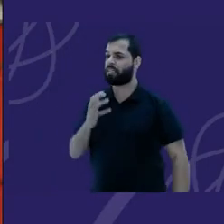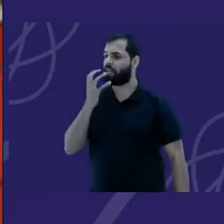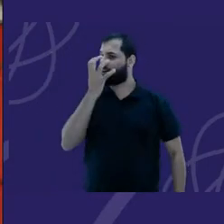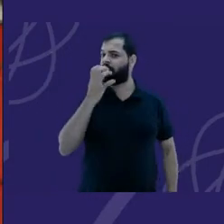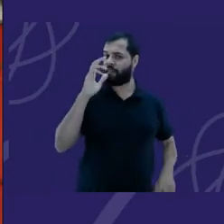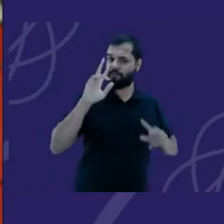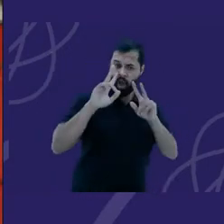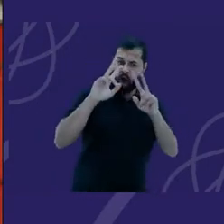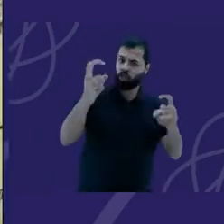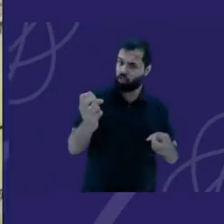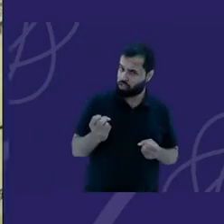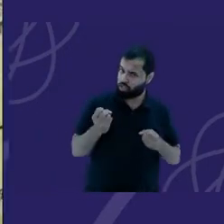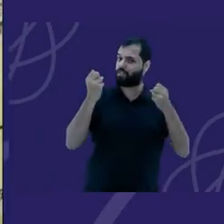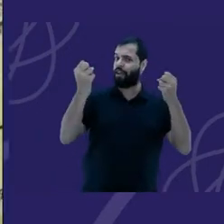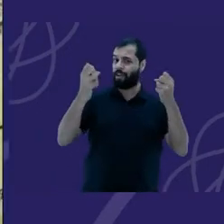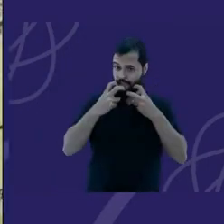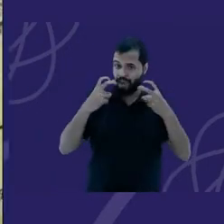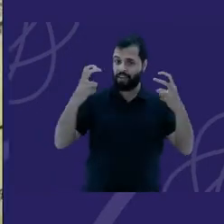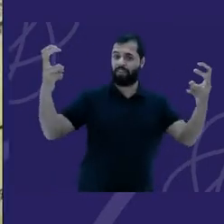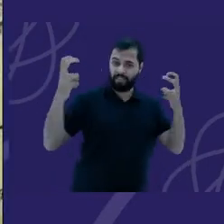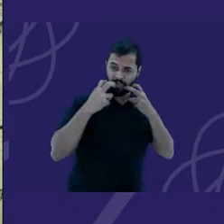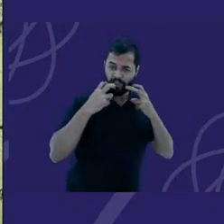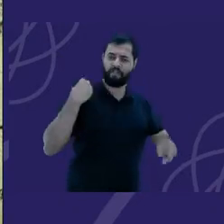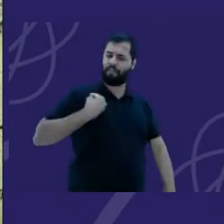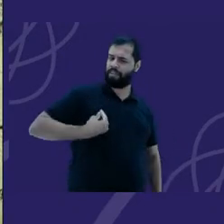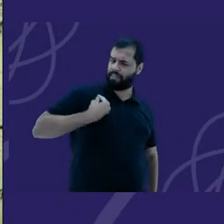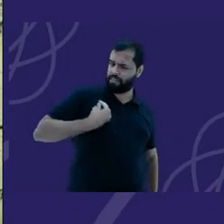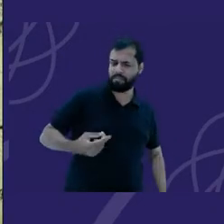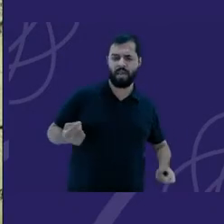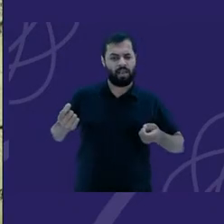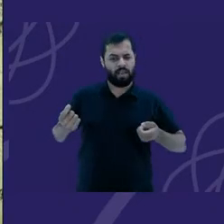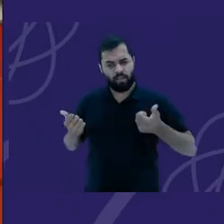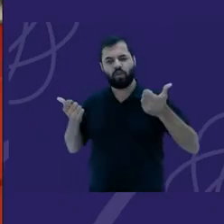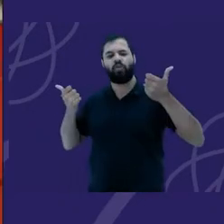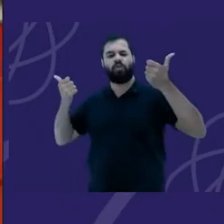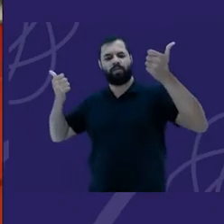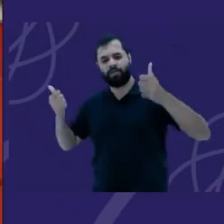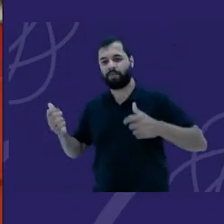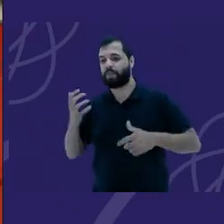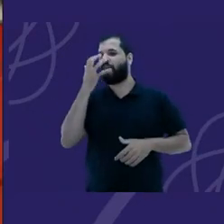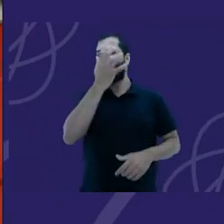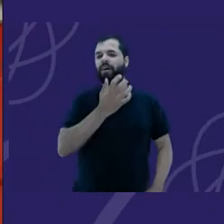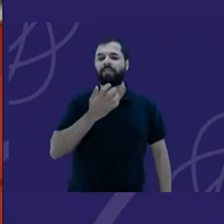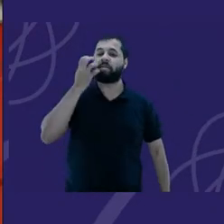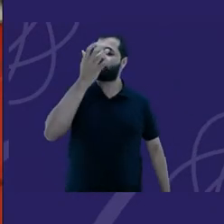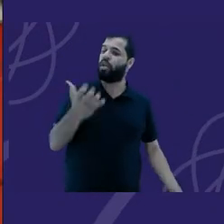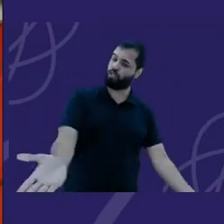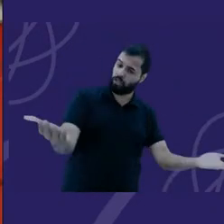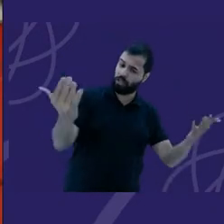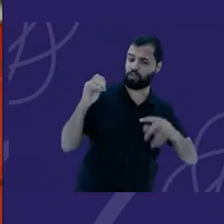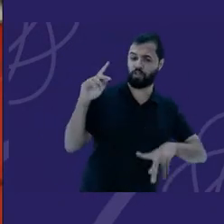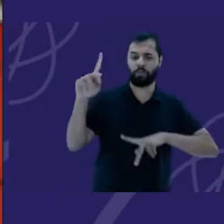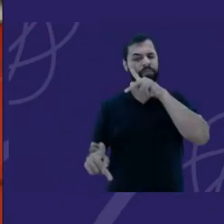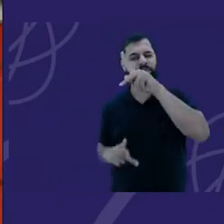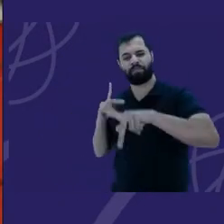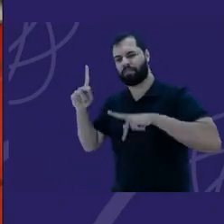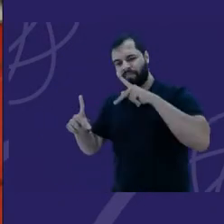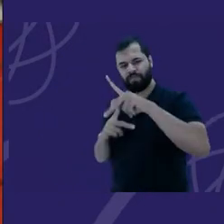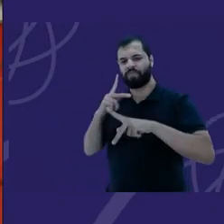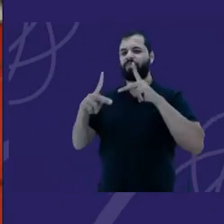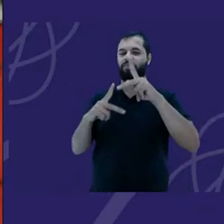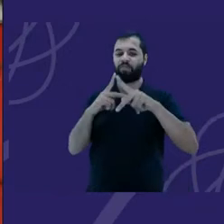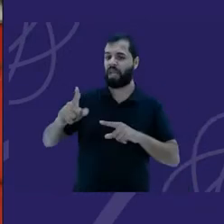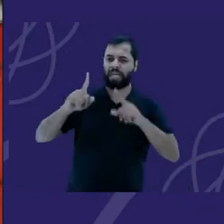forte, canta alto, que a vida vai melhorar. Canta, canta, minha gente, deixa